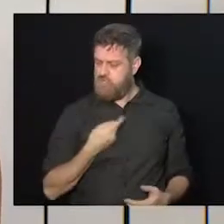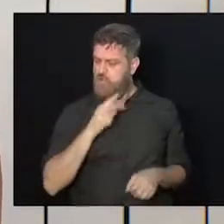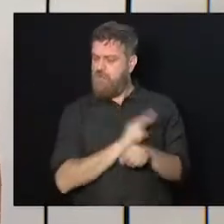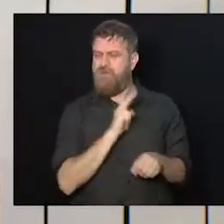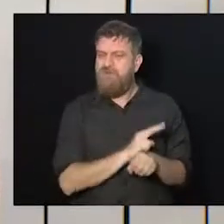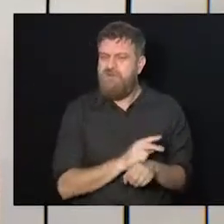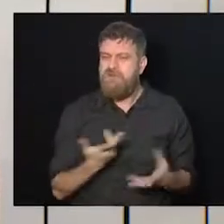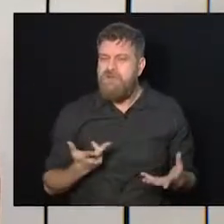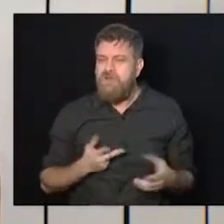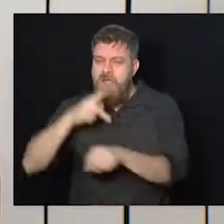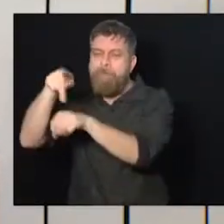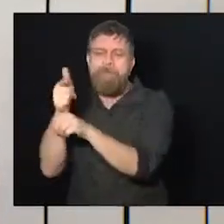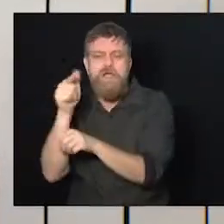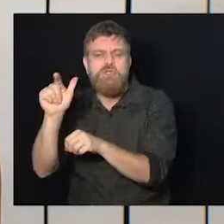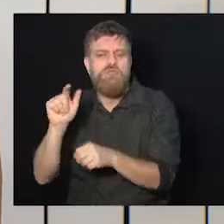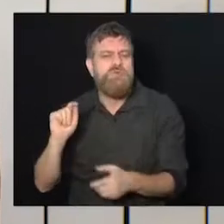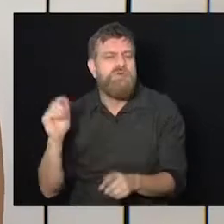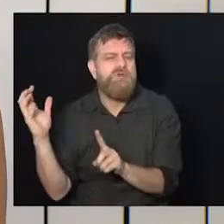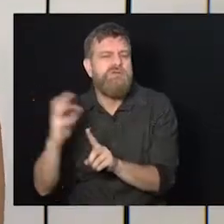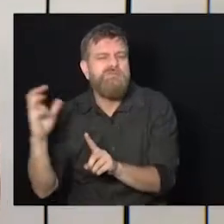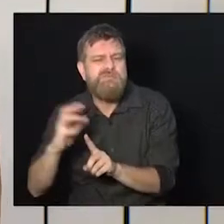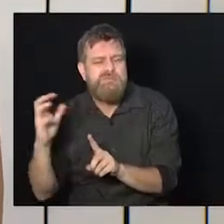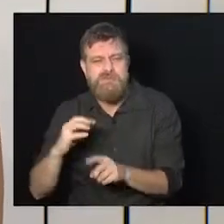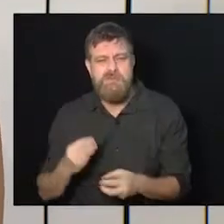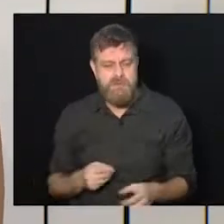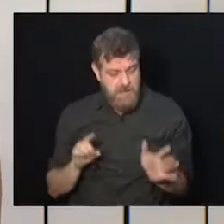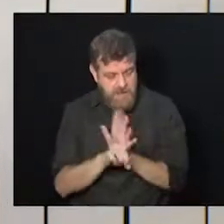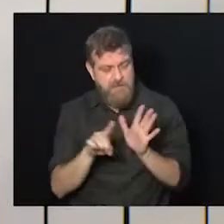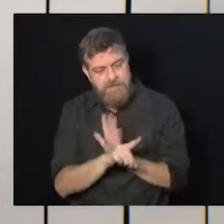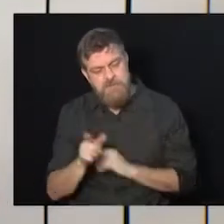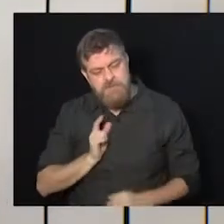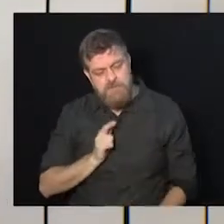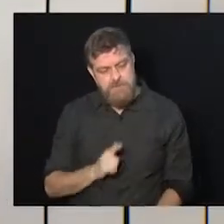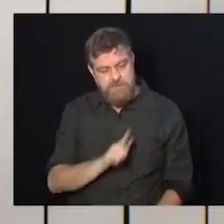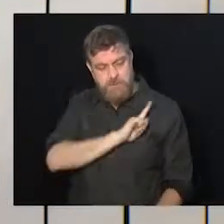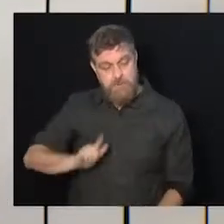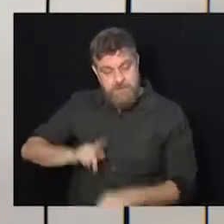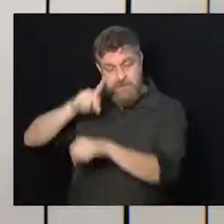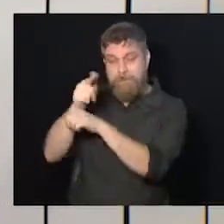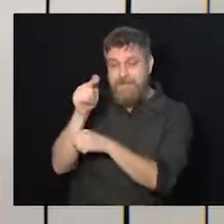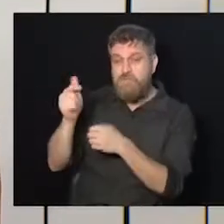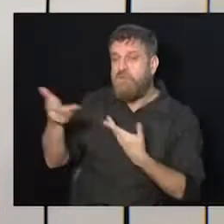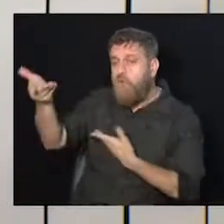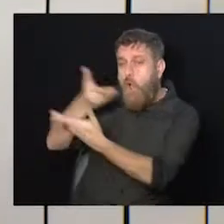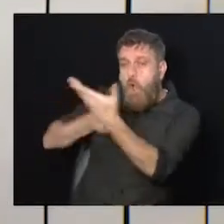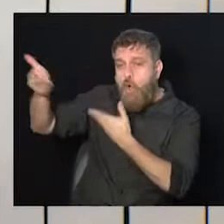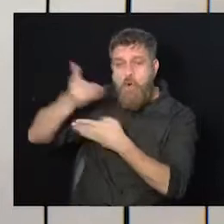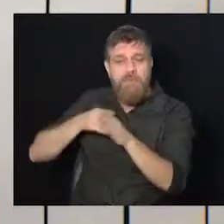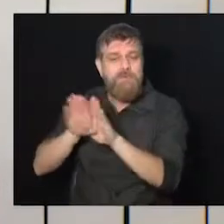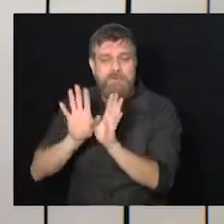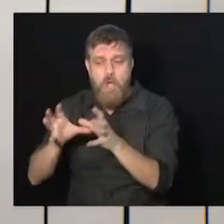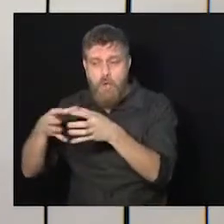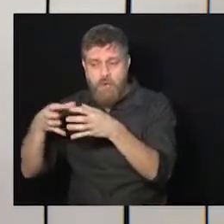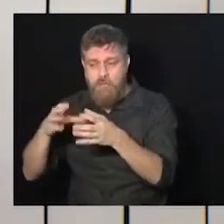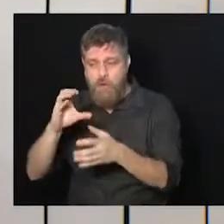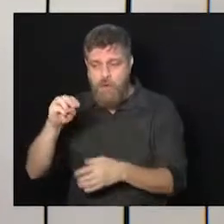Na sua opinião, o que é essa relação com os governos internacionais e até com ONGs internacionais que